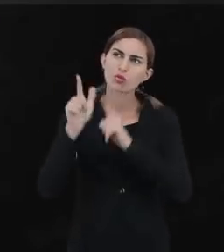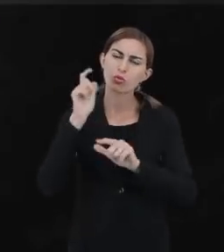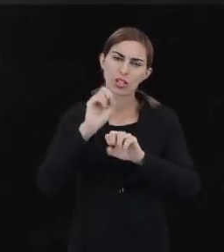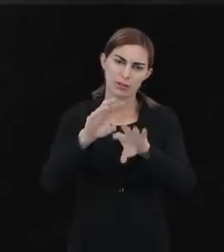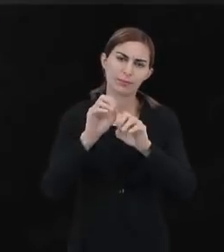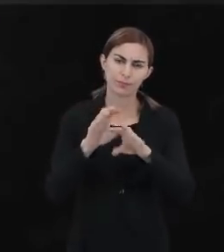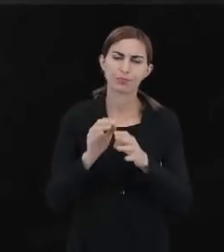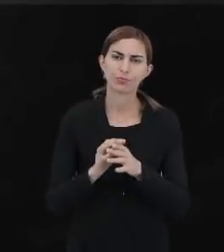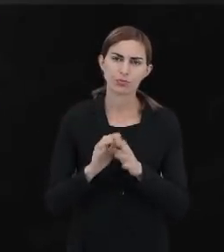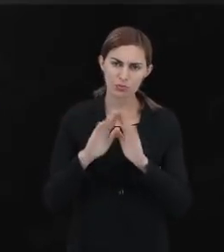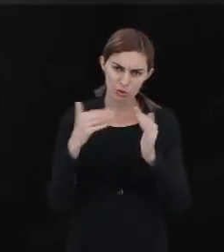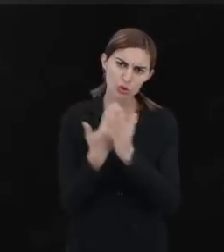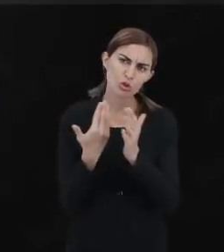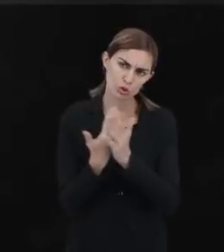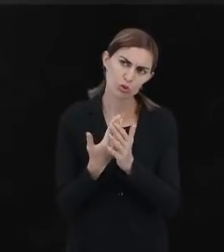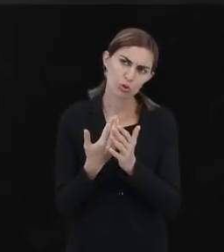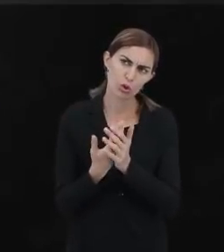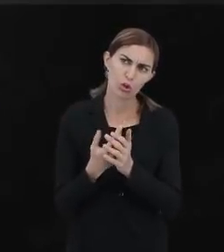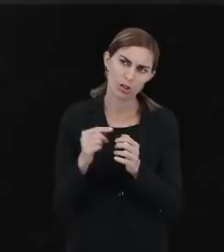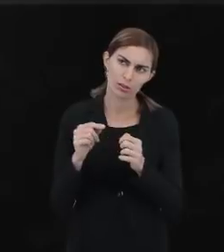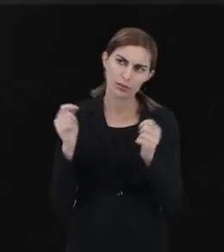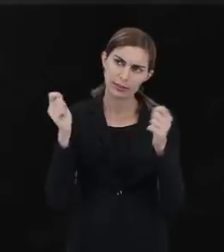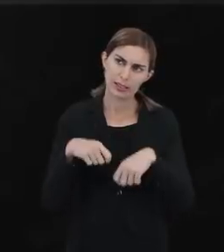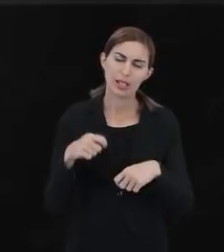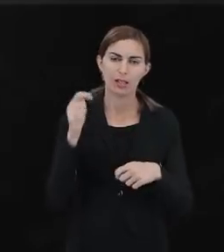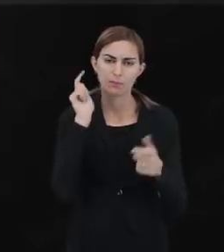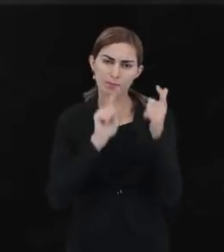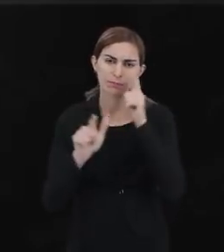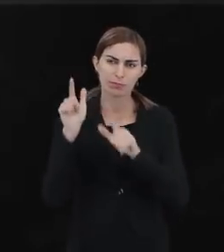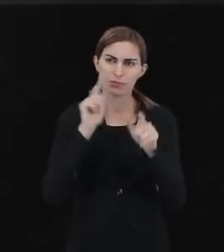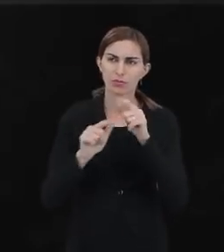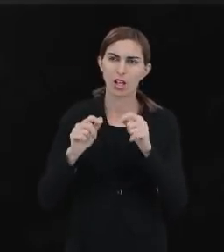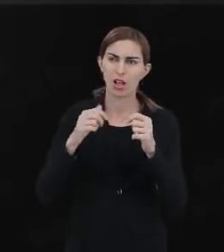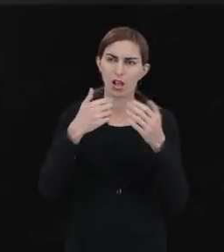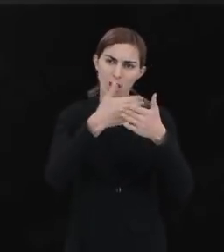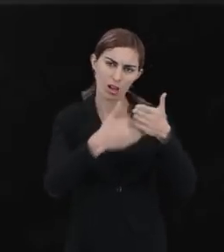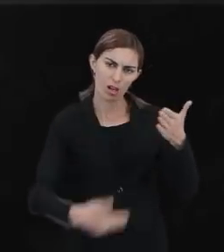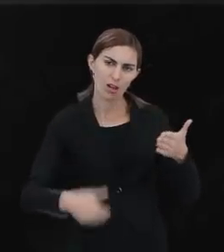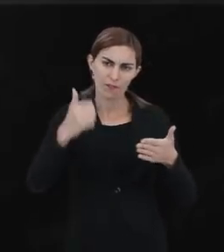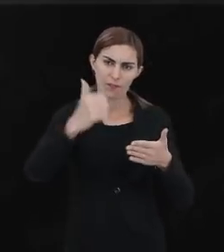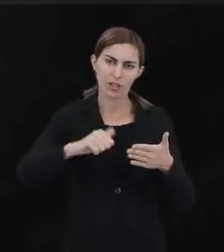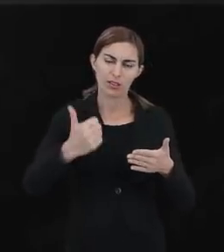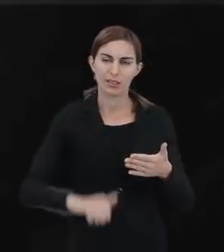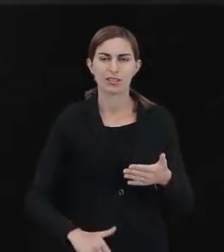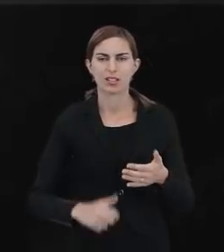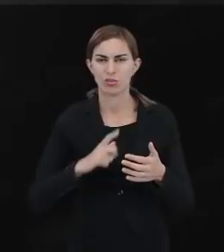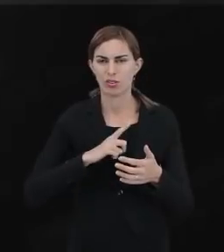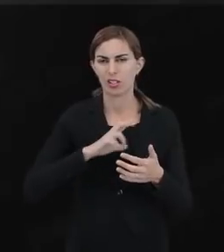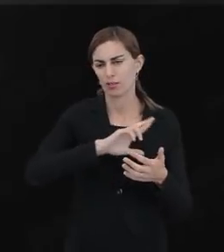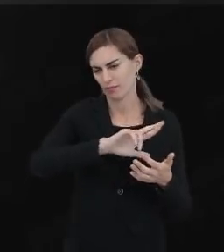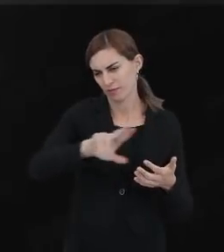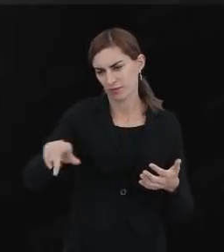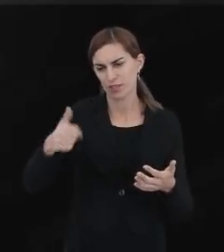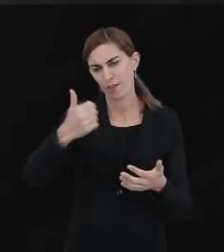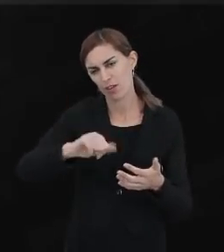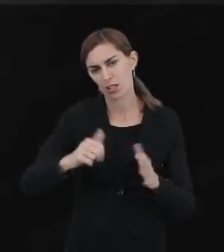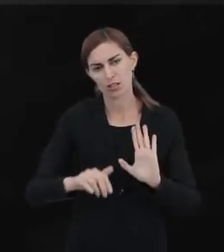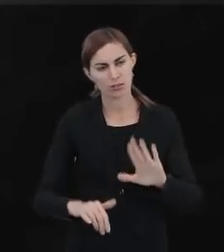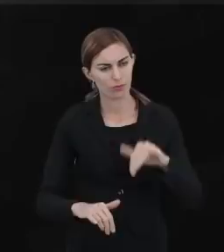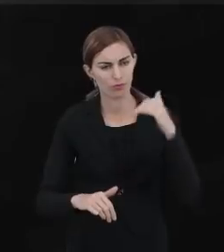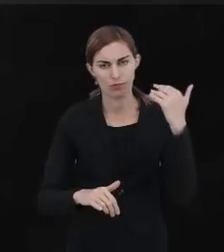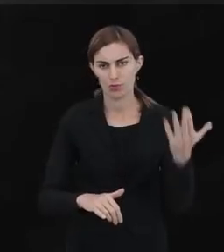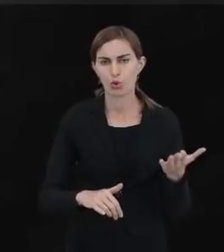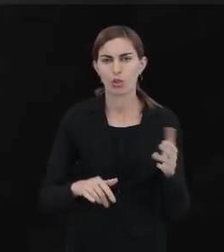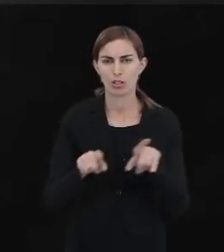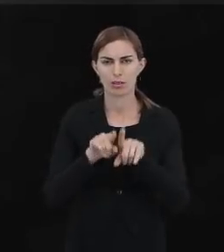escola produz resultados educacionais ela tem os seus próprios mecanismos de avaliação e hoje nós temos uma série de avaliações externas feitas